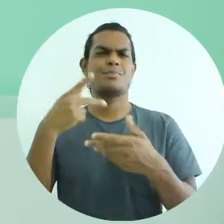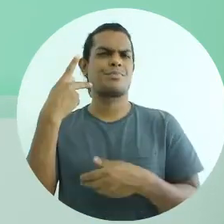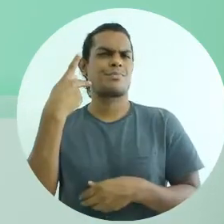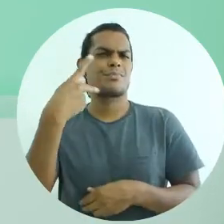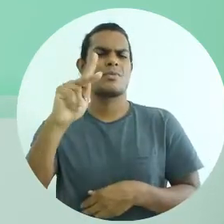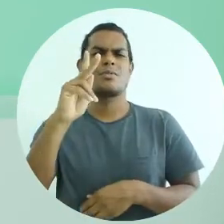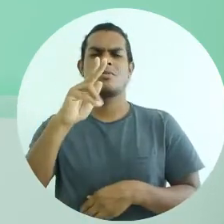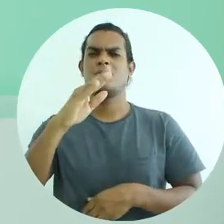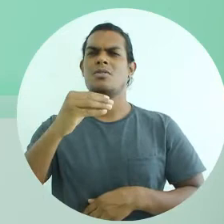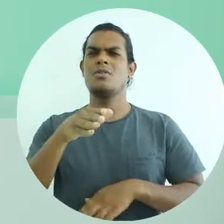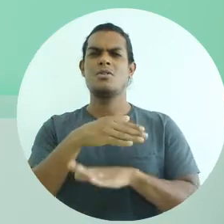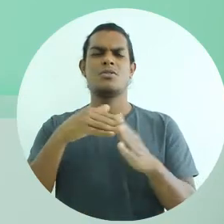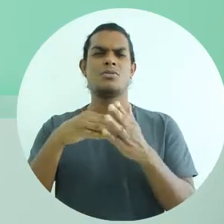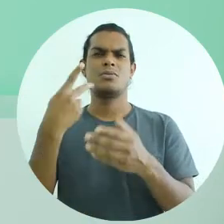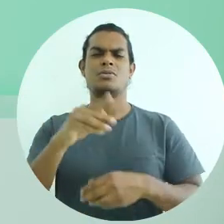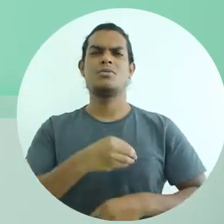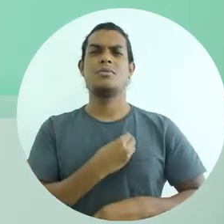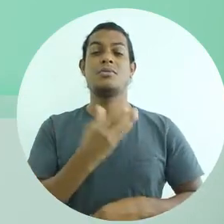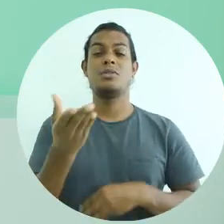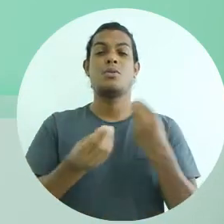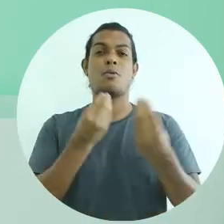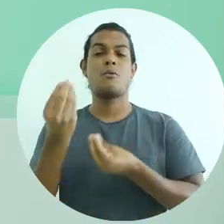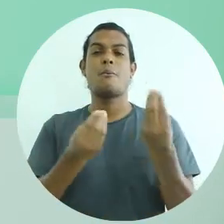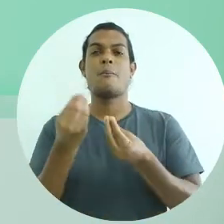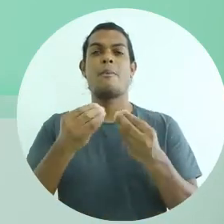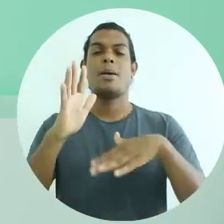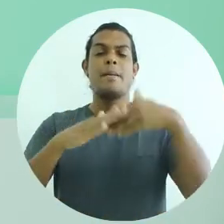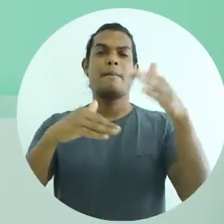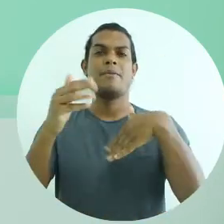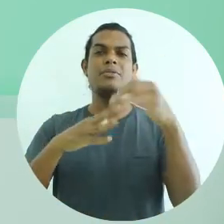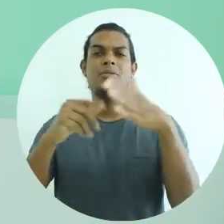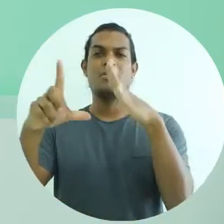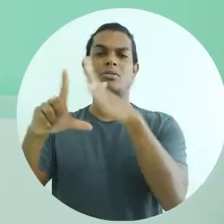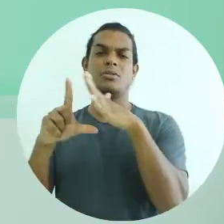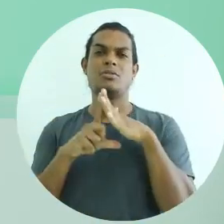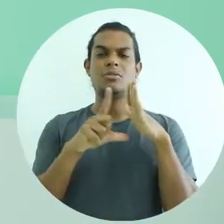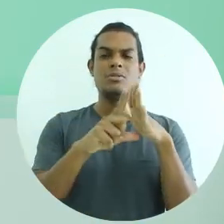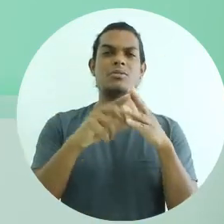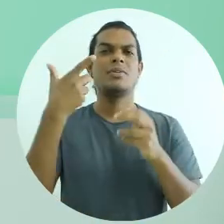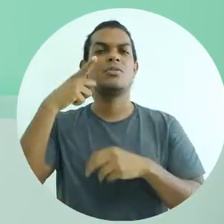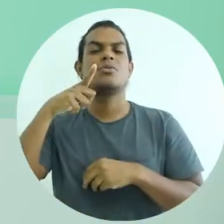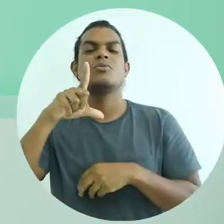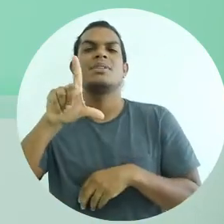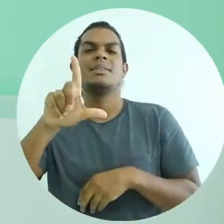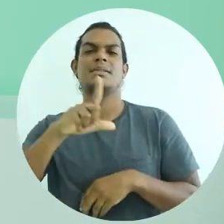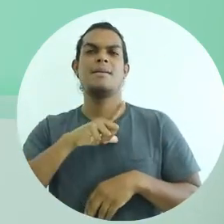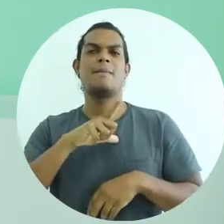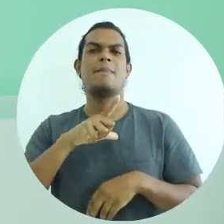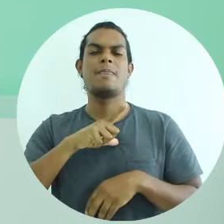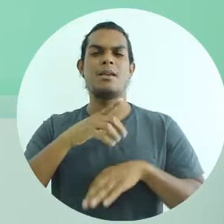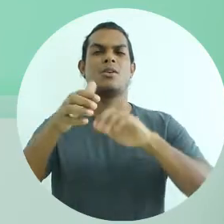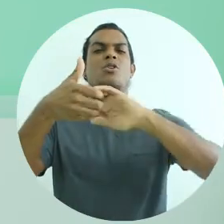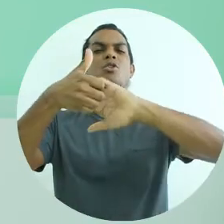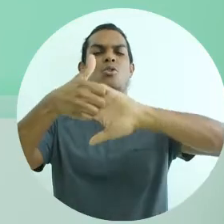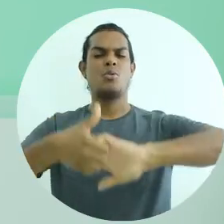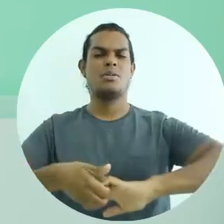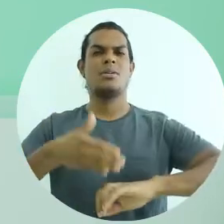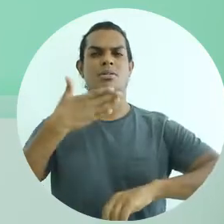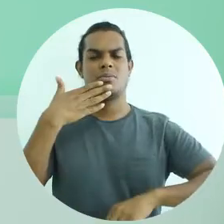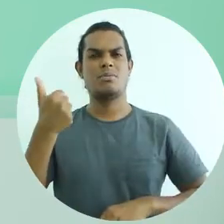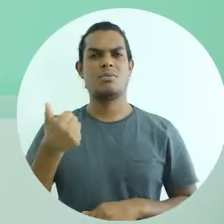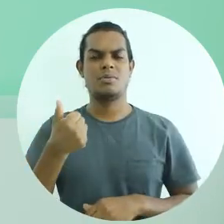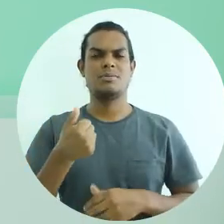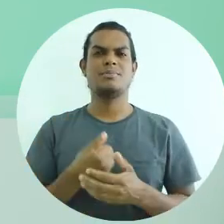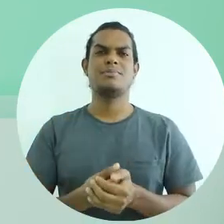como um profissional de logística, vai com certeza ter melhores resultados se conseguir implantar aquilo que aprendeu nessa disciplina.